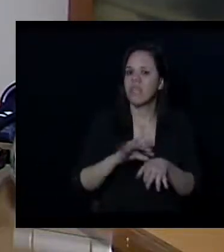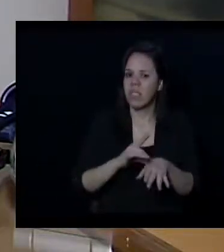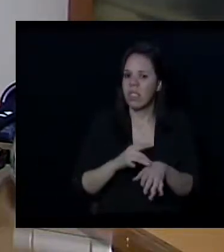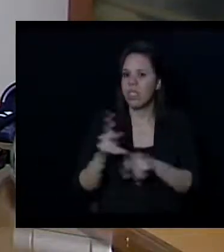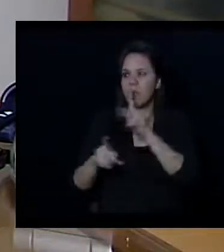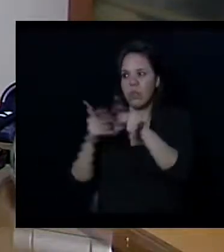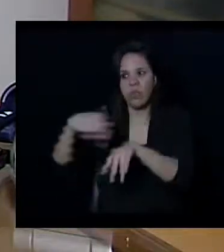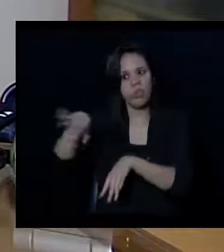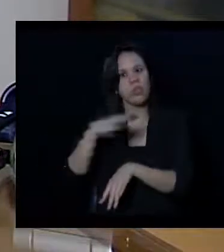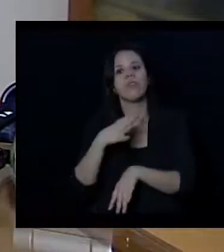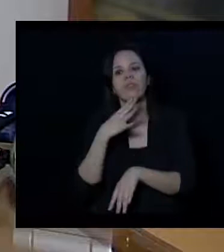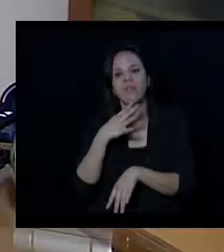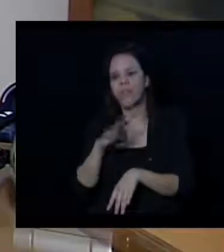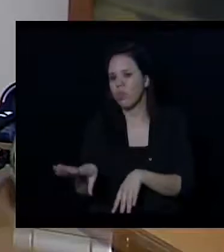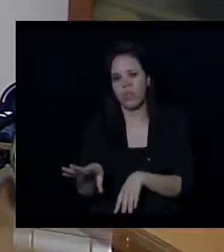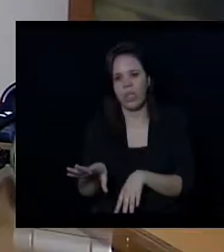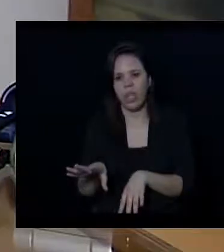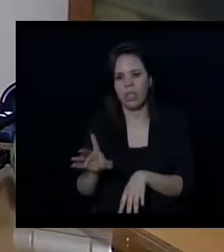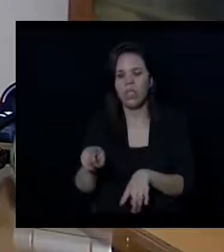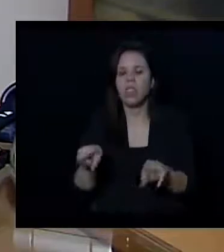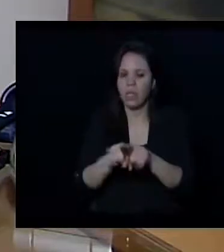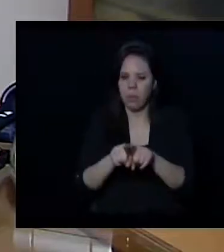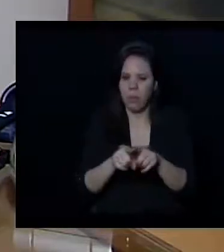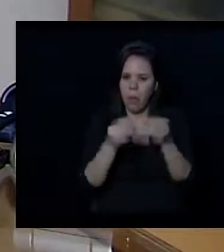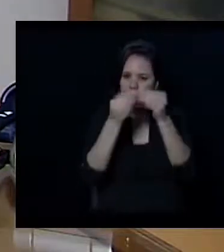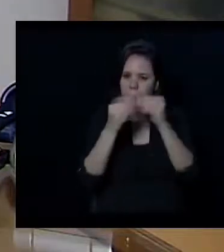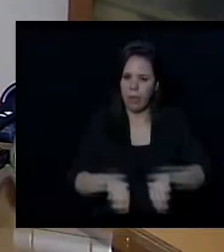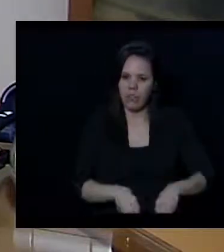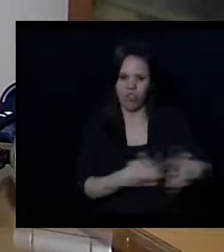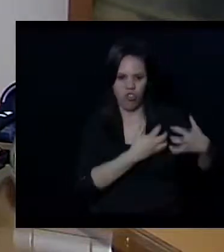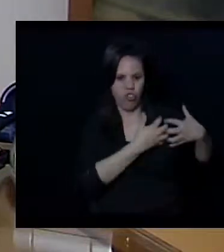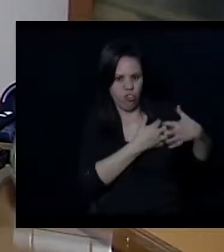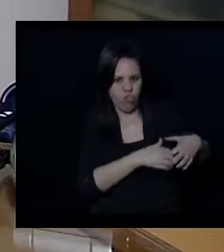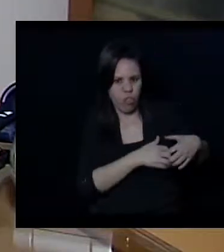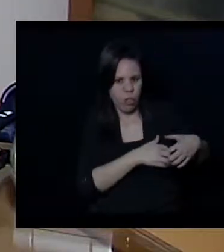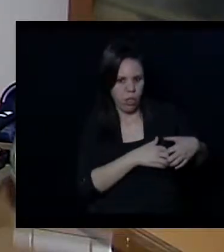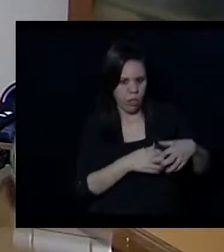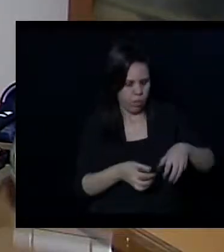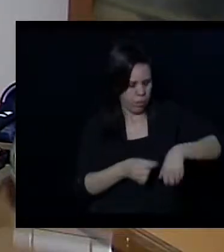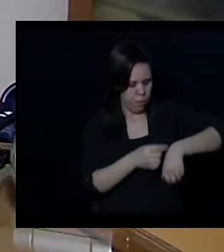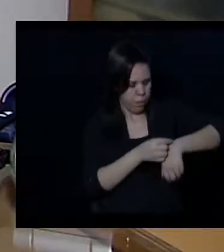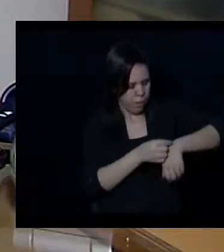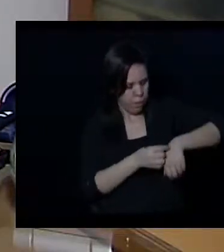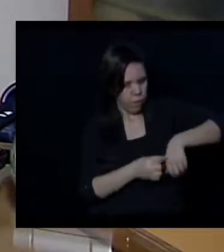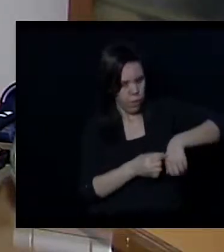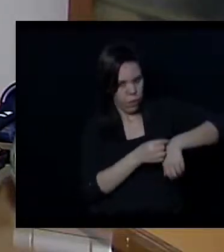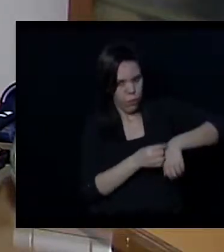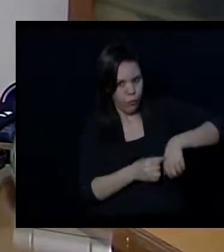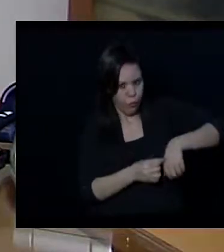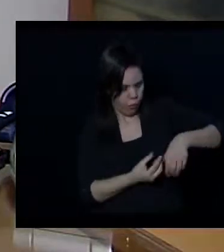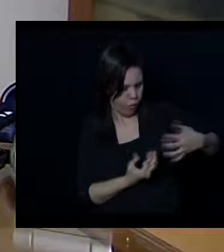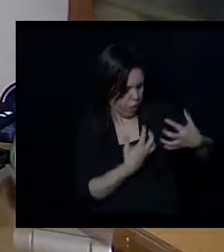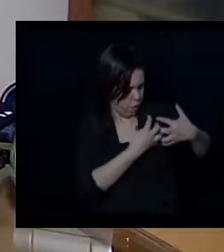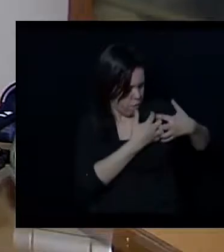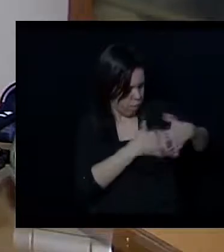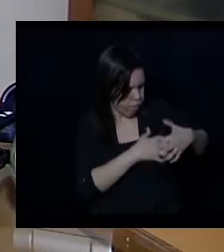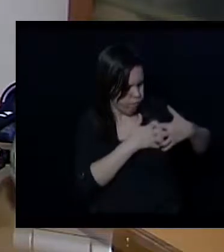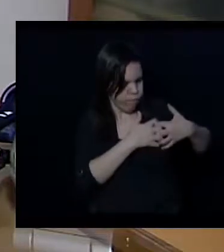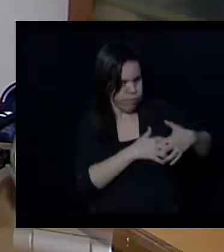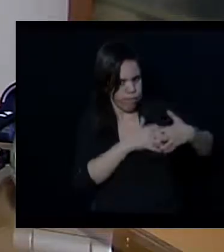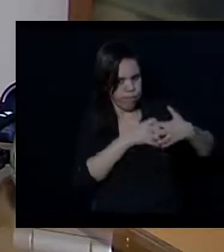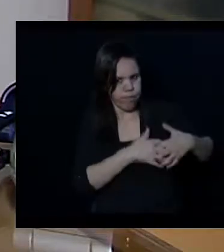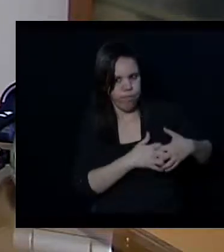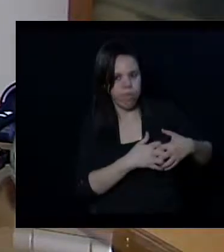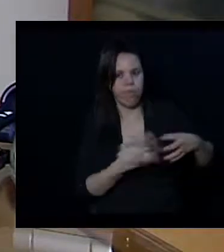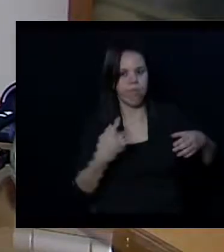que também afetam o coração. Então, são as doenças dos vasos, do próprio coração, que é a doença coronariana,